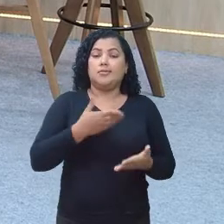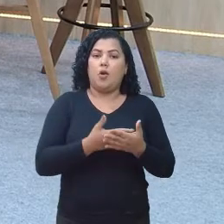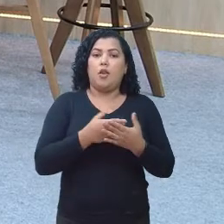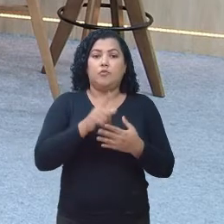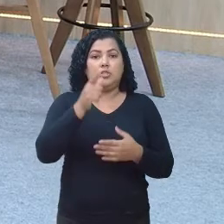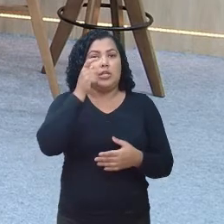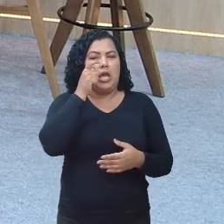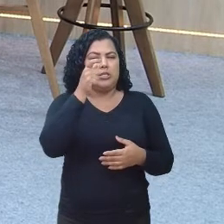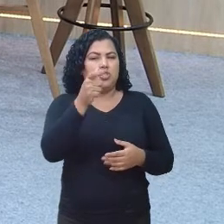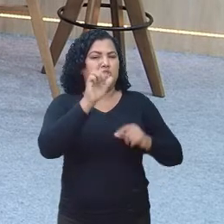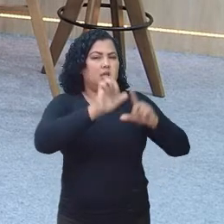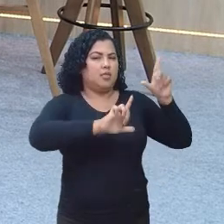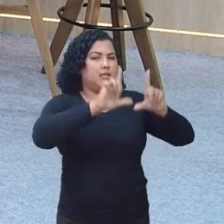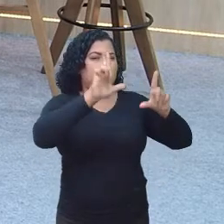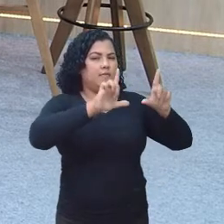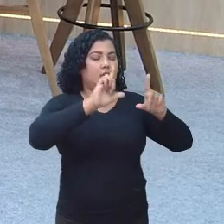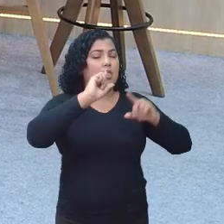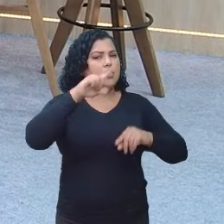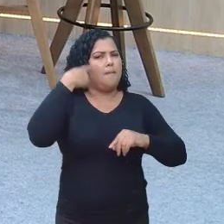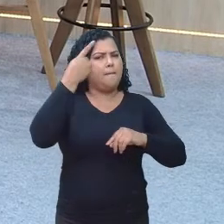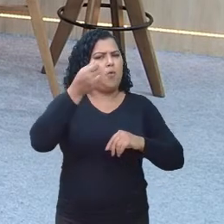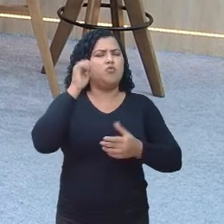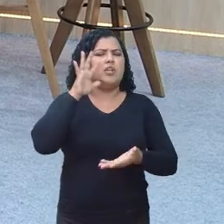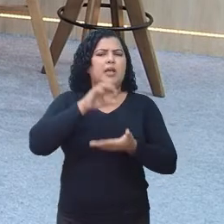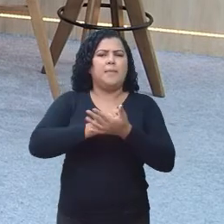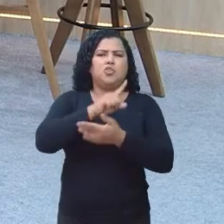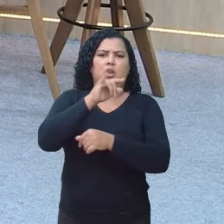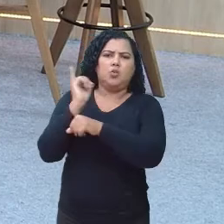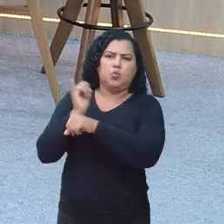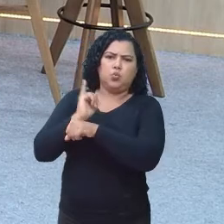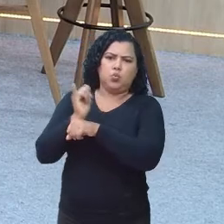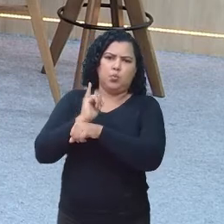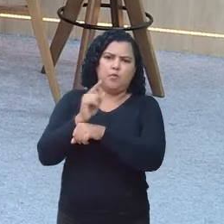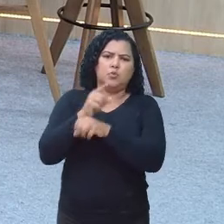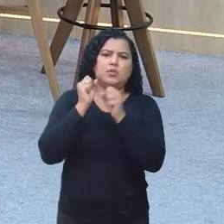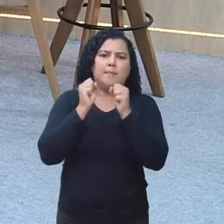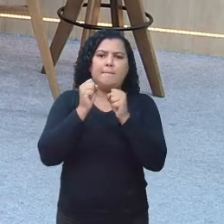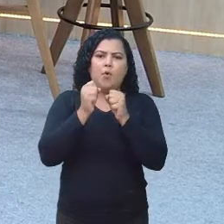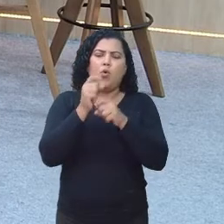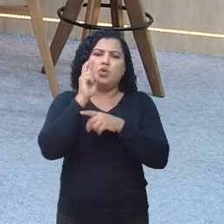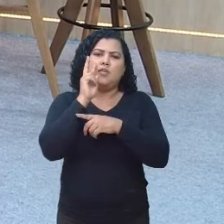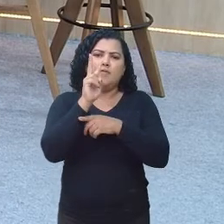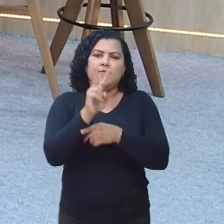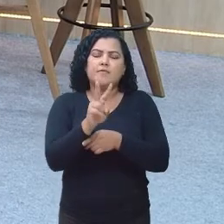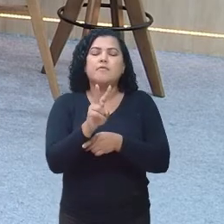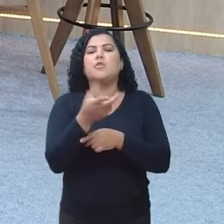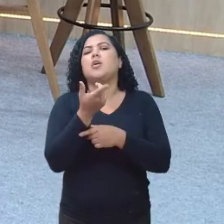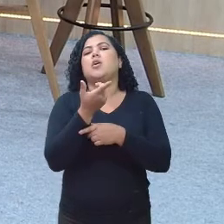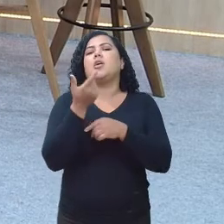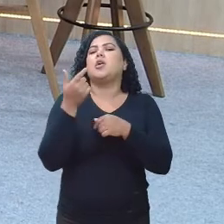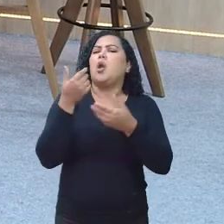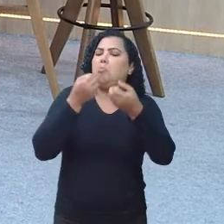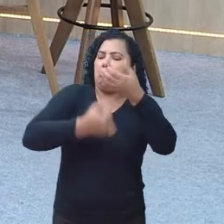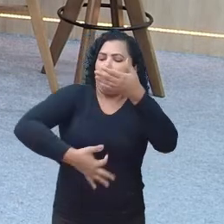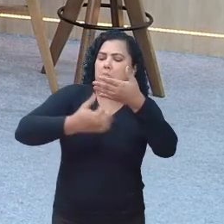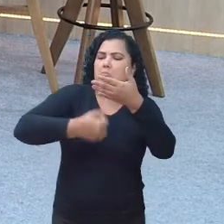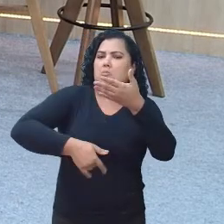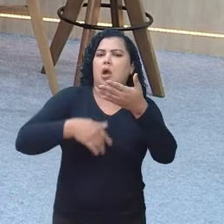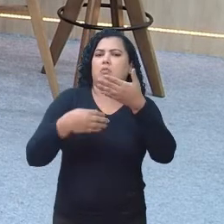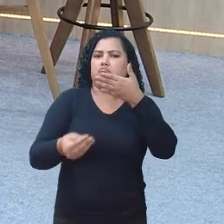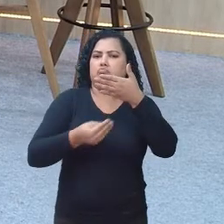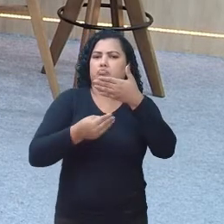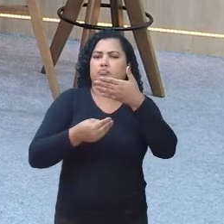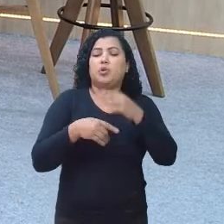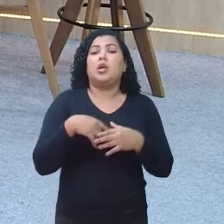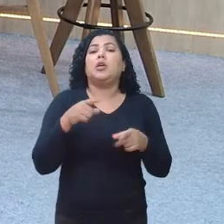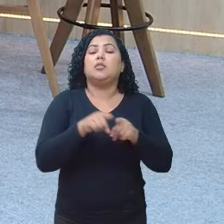em breve ela estará no nosso canal no YouTube e você pode rever a aula, fazer os comentários e muitas das atividades que a